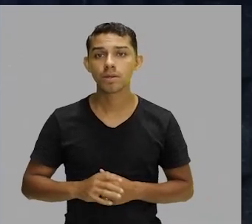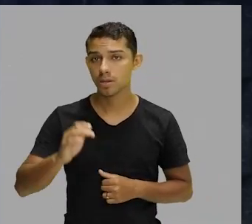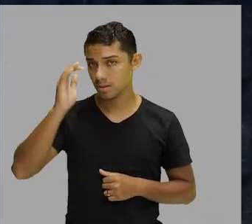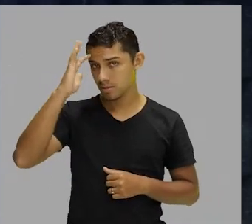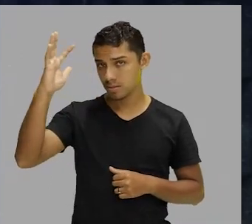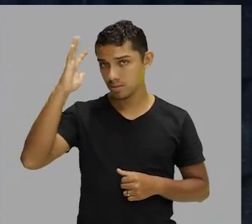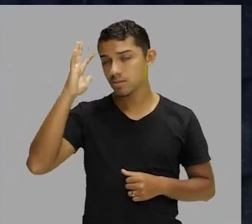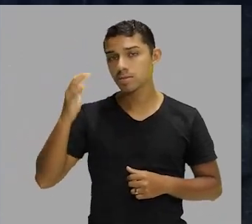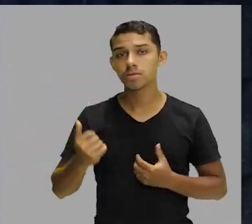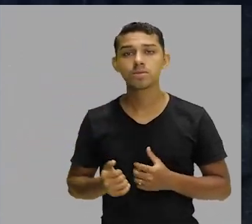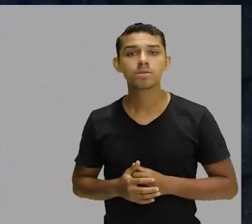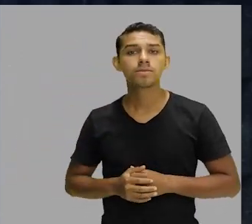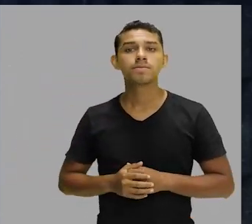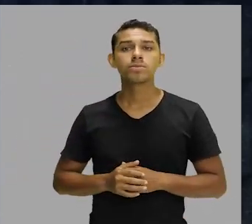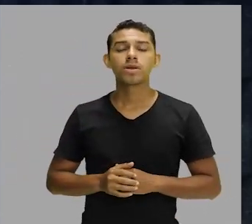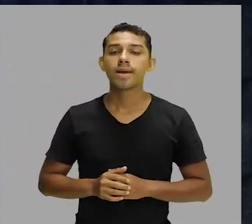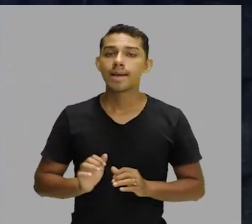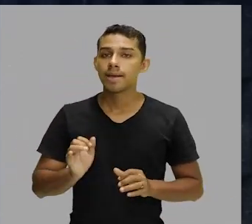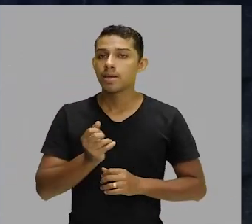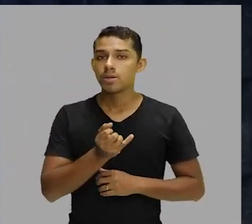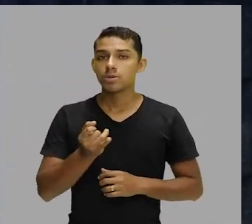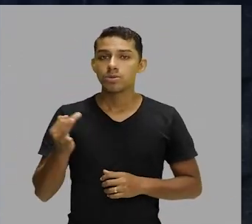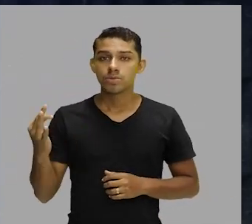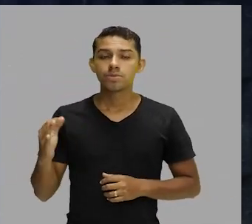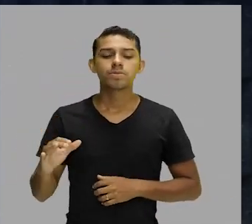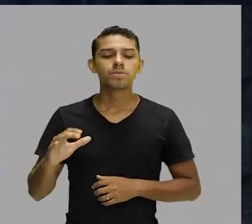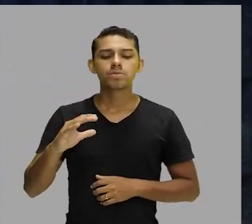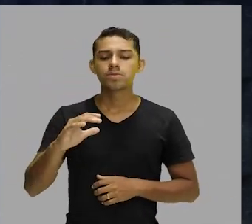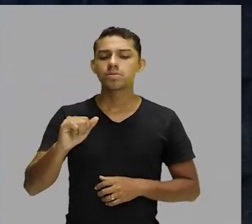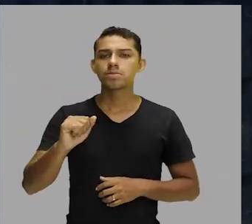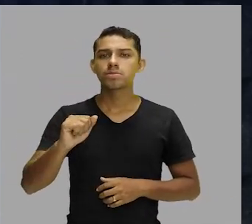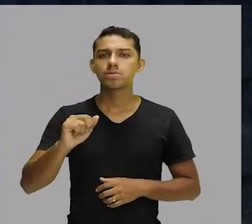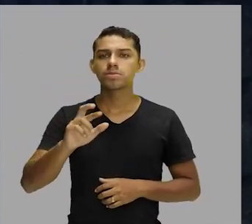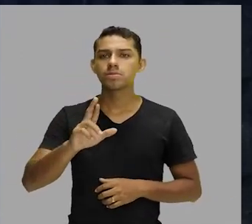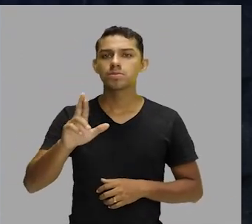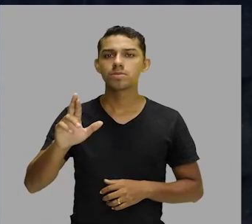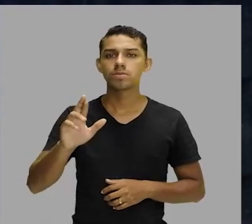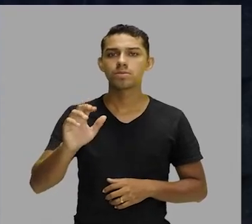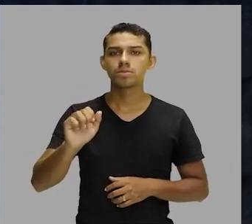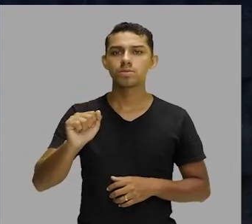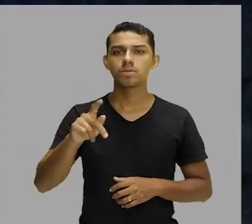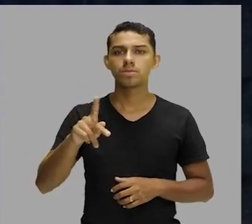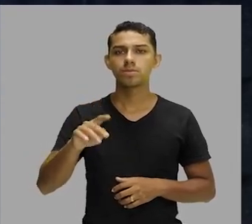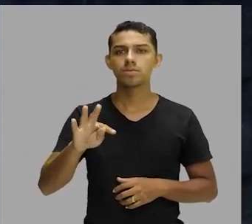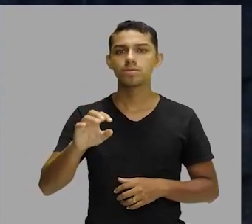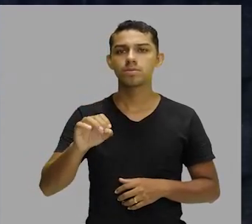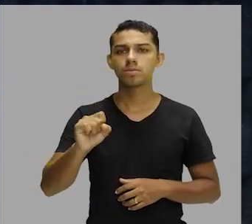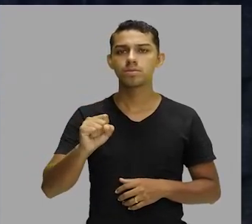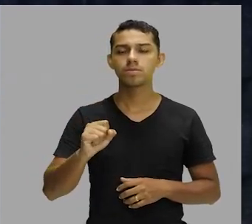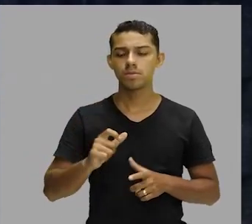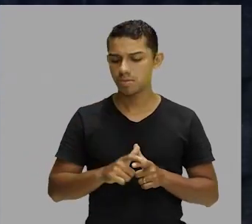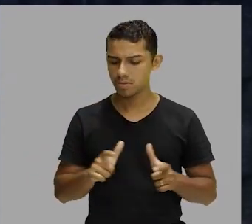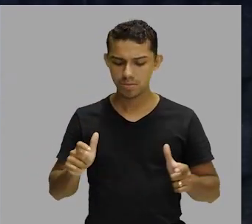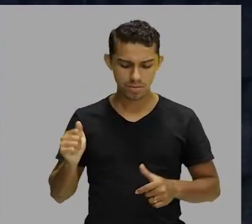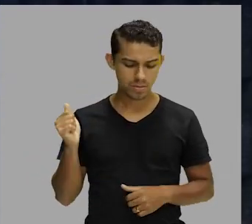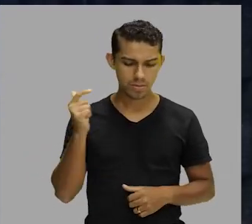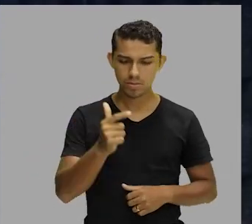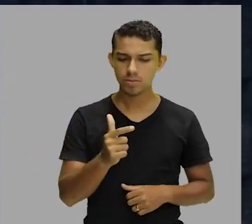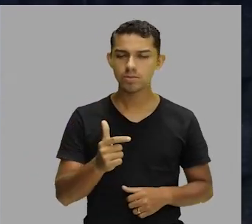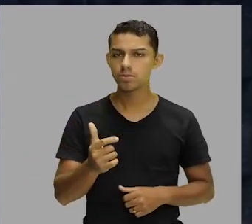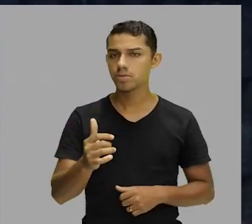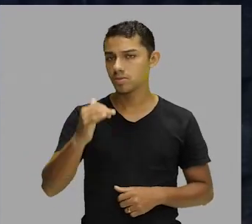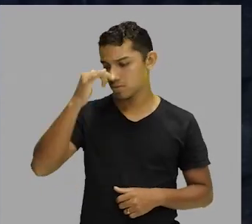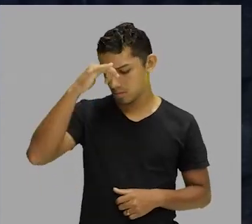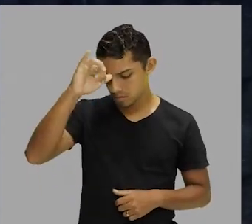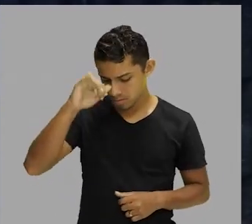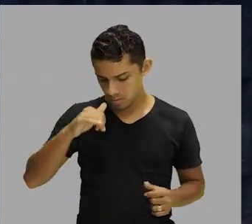seguinte: a quantidade de carrapatos ela é muito maior do que a quantidade de bois, porque num boi eu